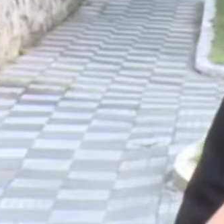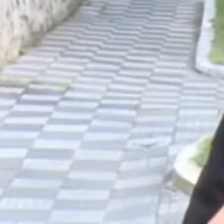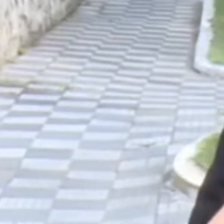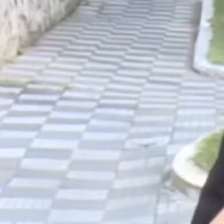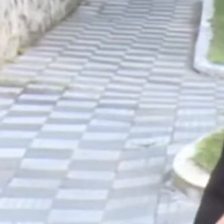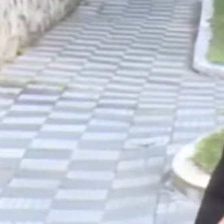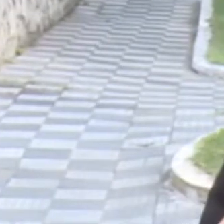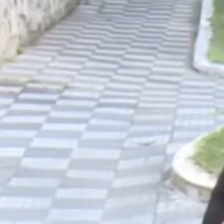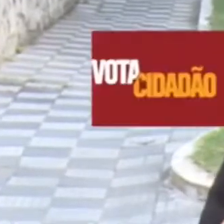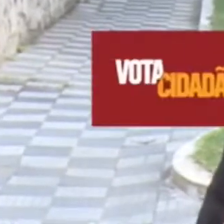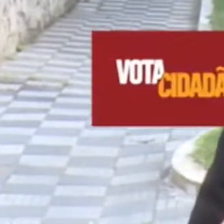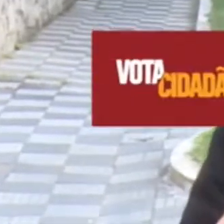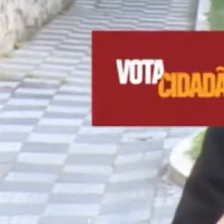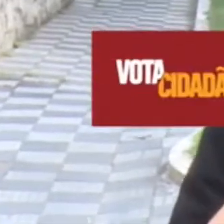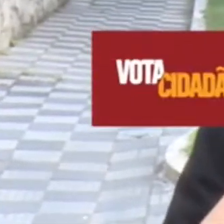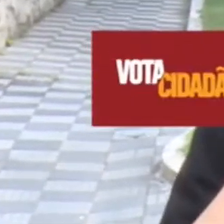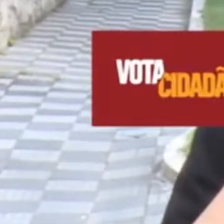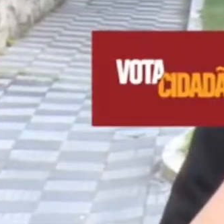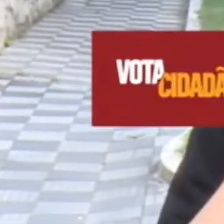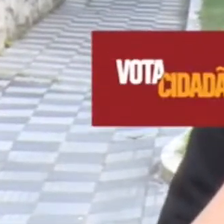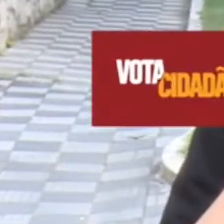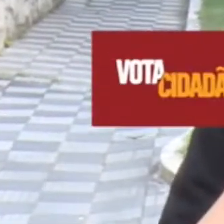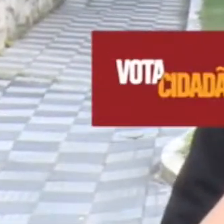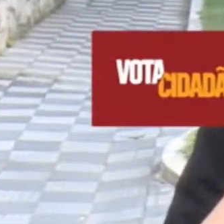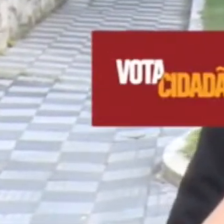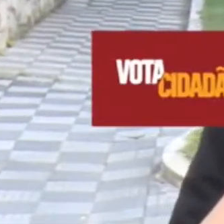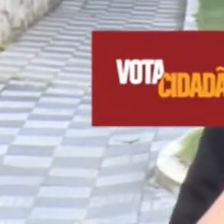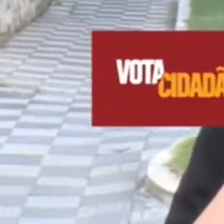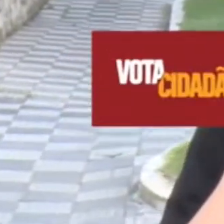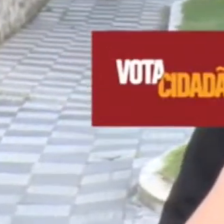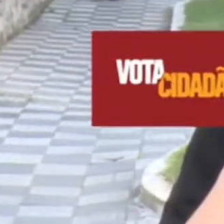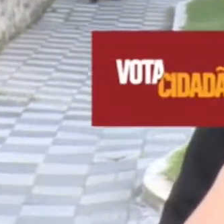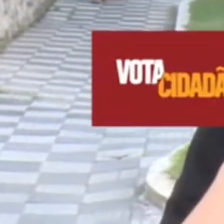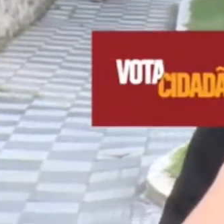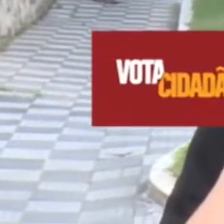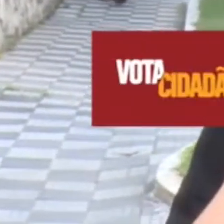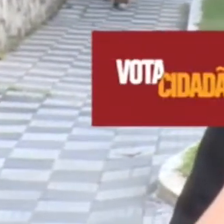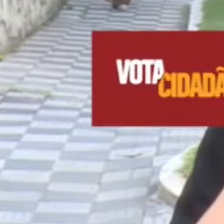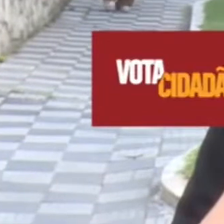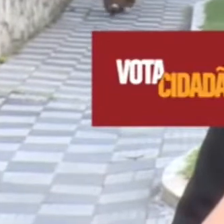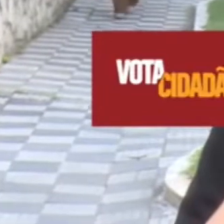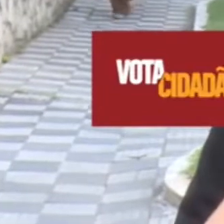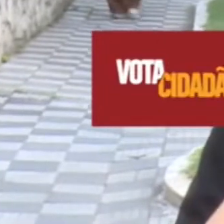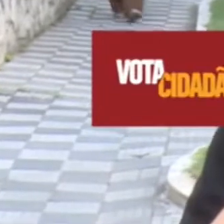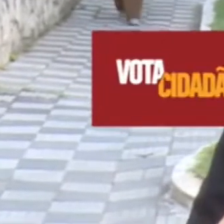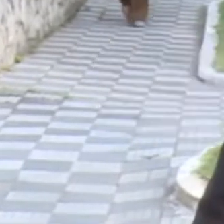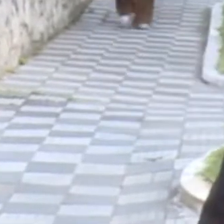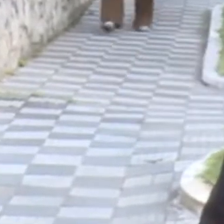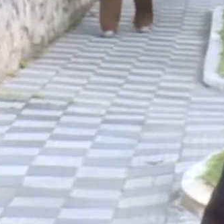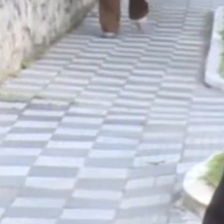isso aí. Eu acho que eu sou a favor, sim, entendeu? Porque para